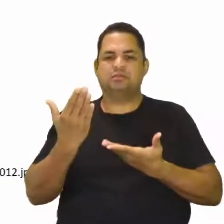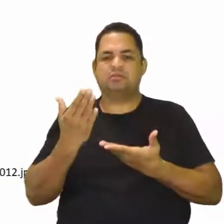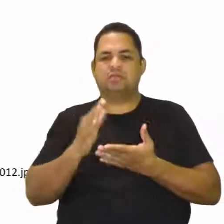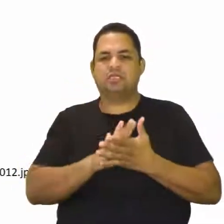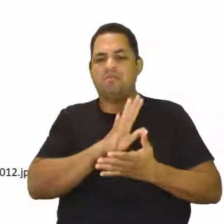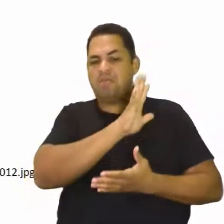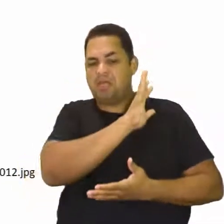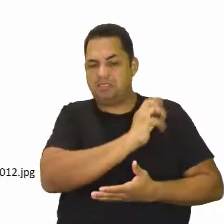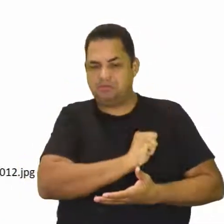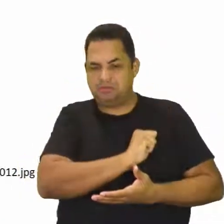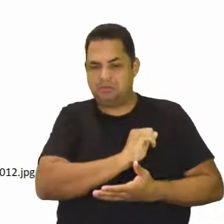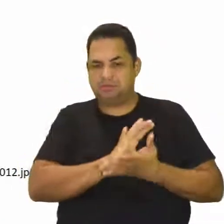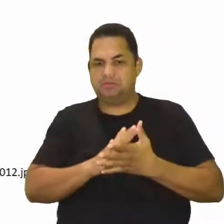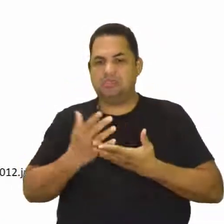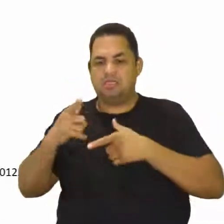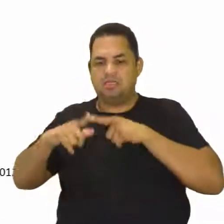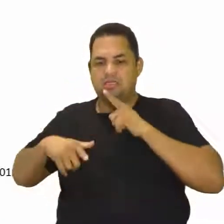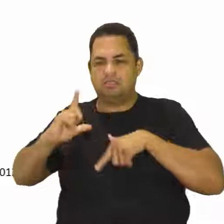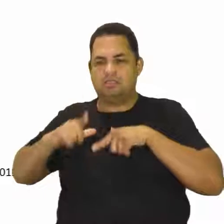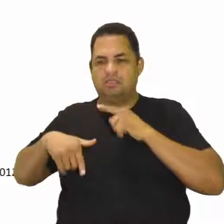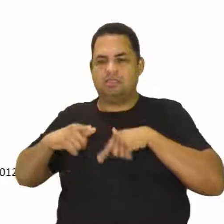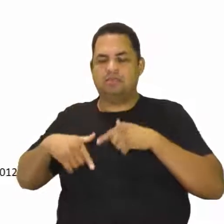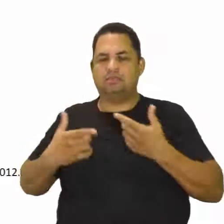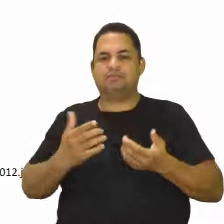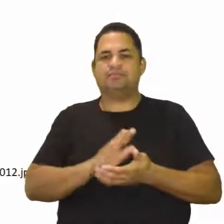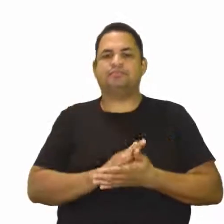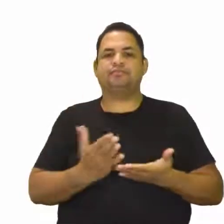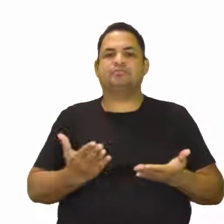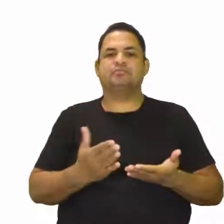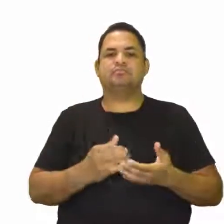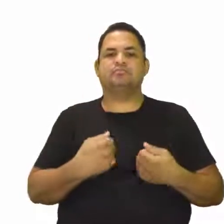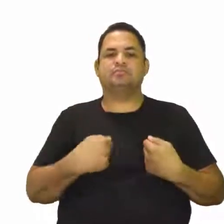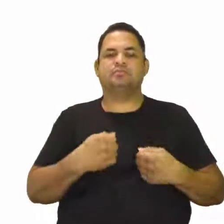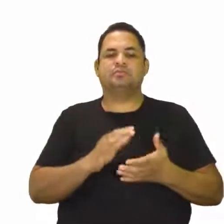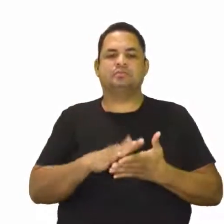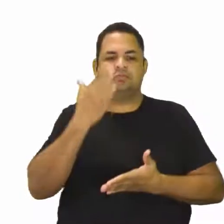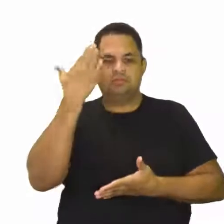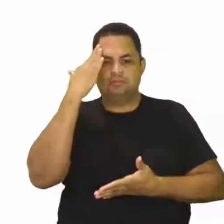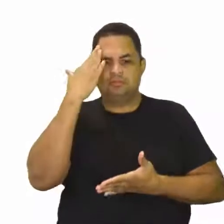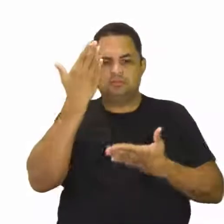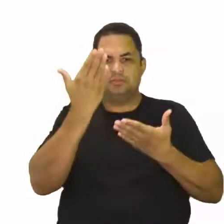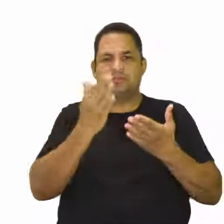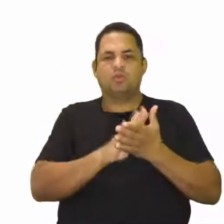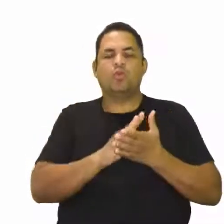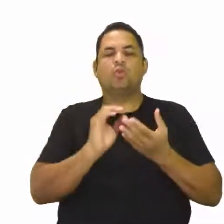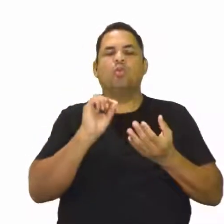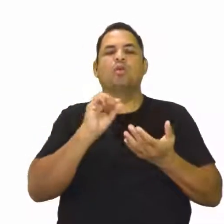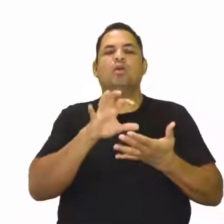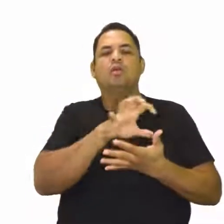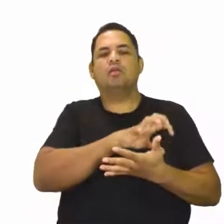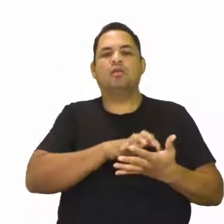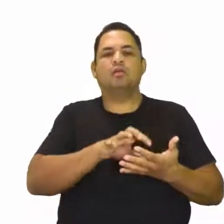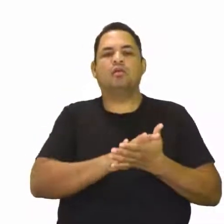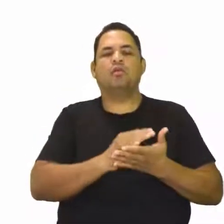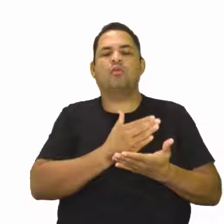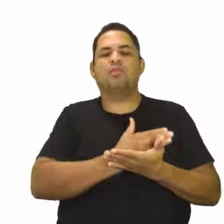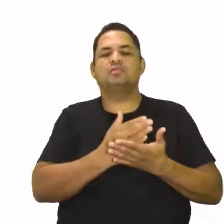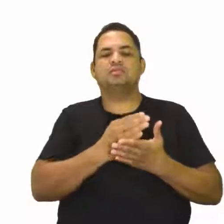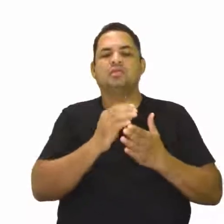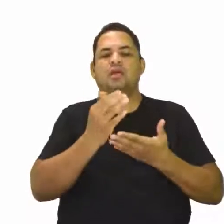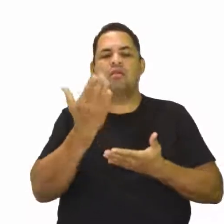palestino. Mas nós precisamos entender, antes disso aí, o que vai ser esse movimento que começa lá no século